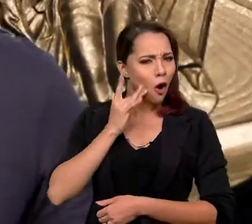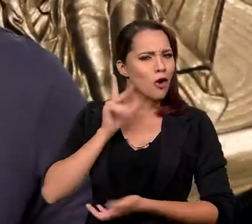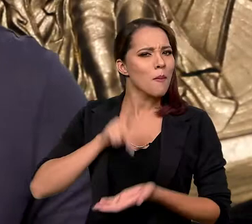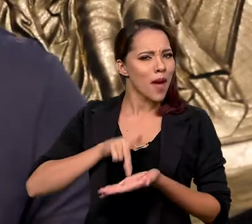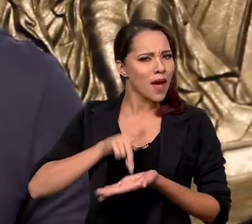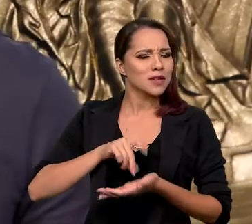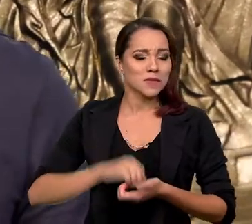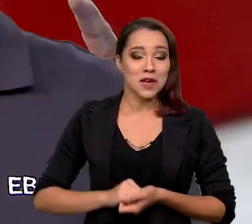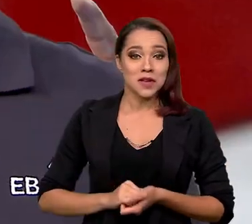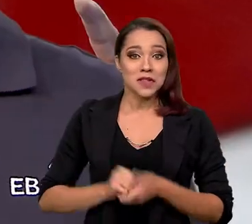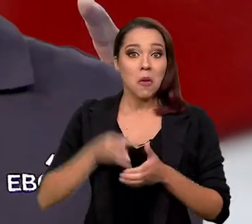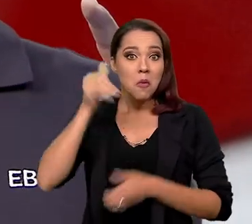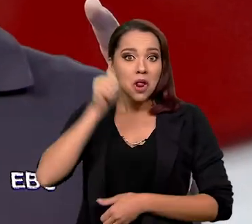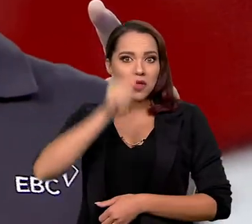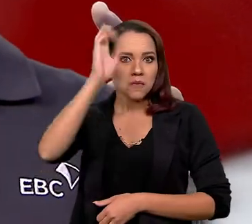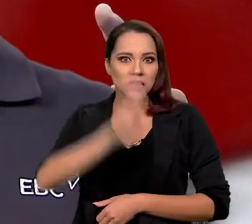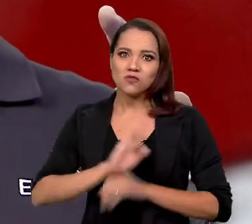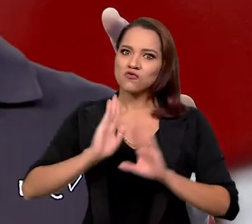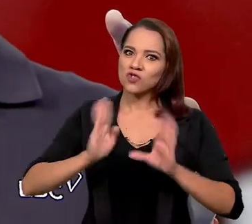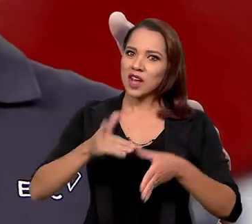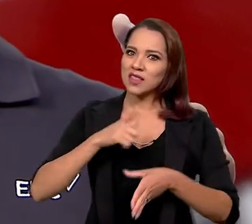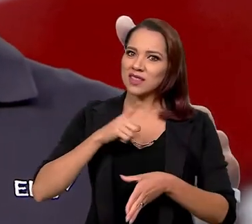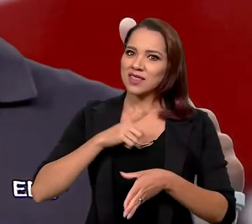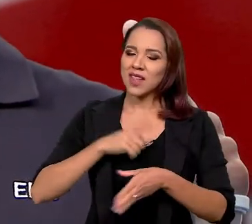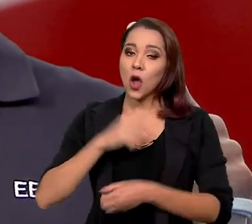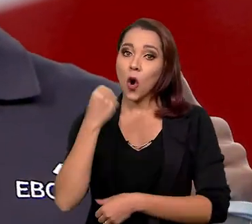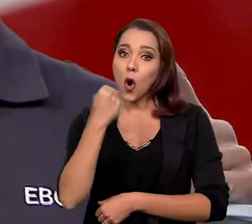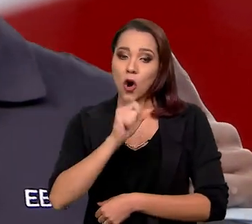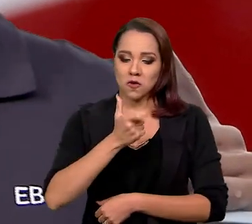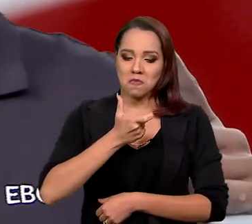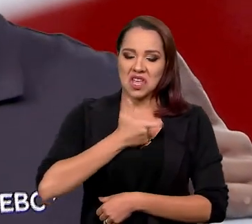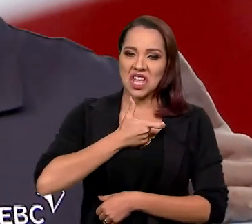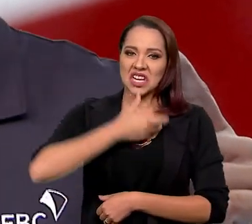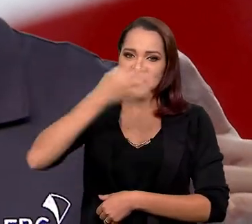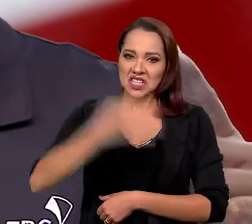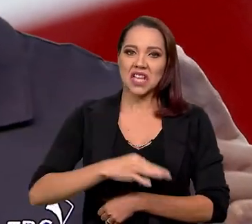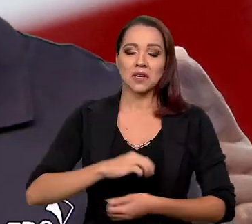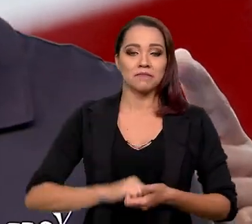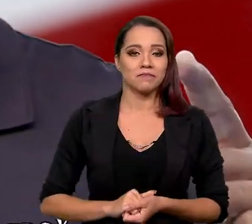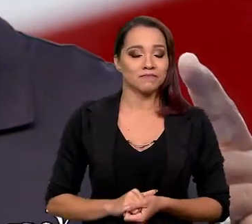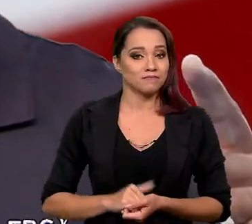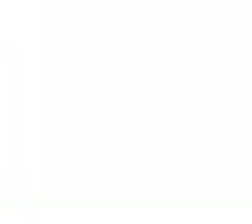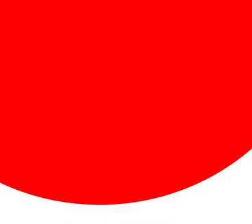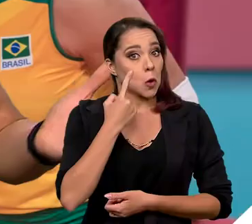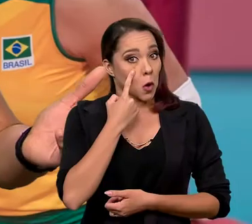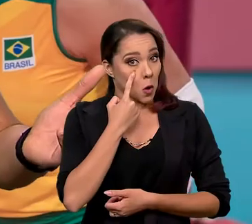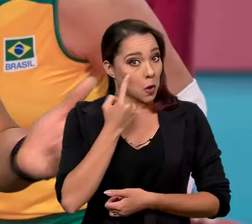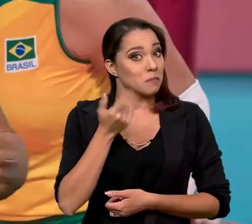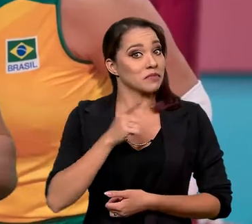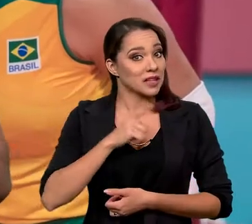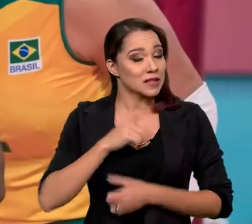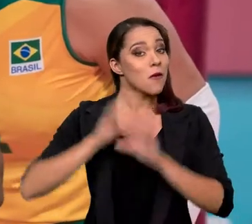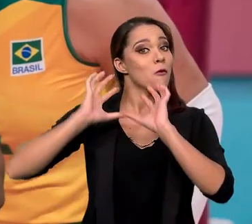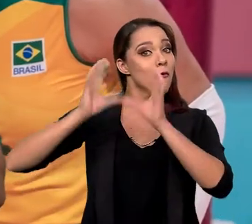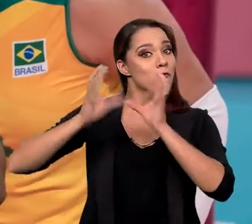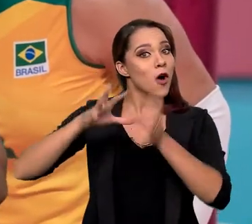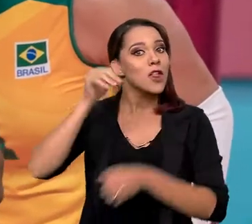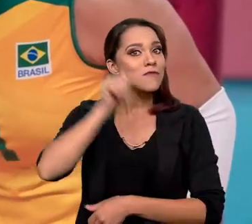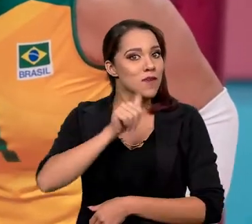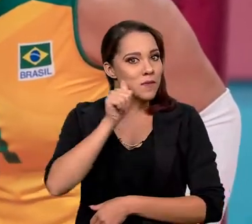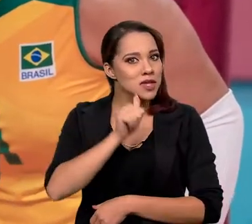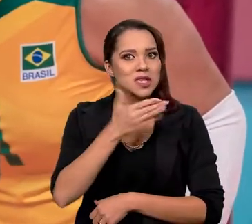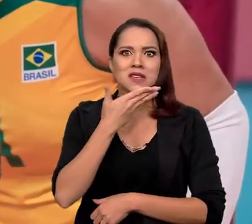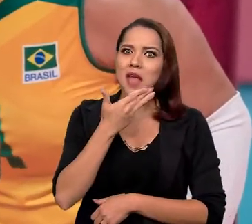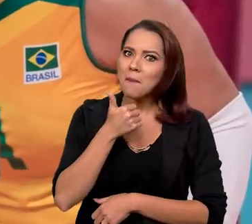vai ser de ouro mesmo, hein? Ou seja, mulherada brasileira já tem pelo menos 8 medalhas garantidas. E olha que ainda tem